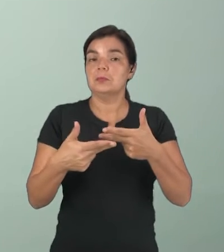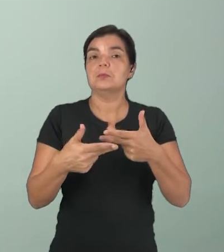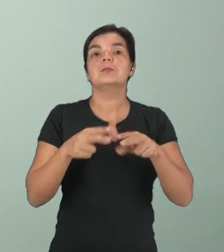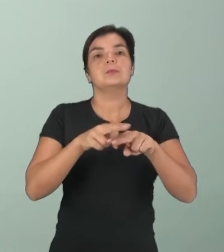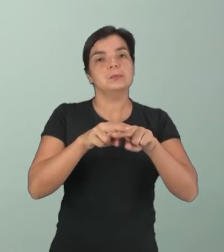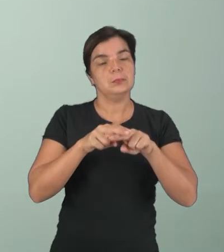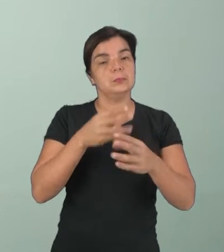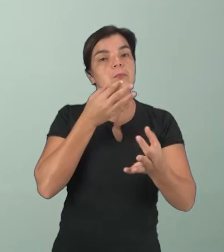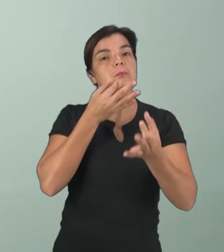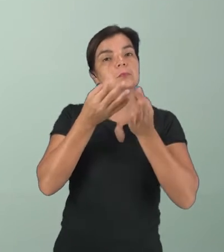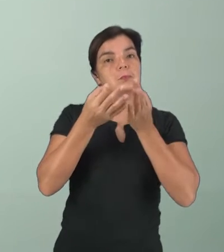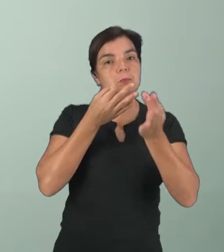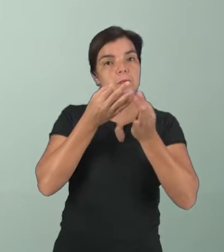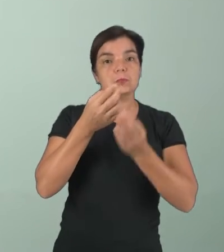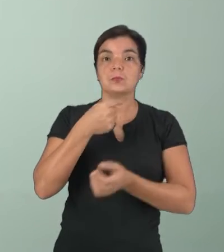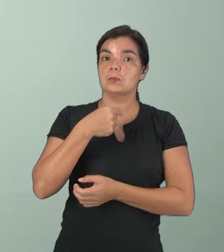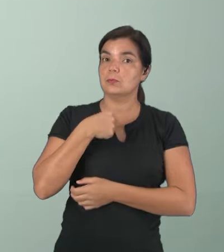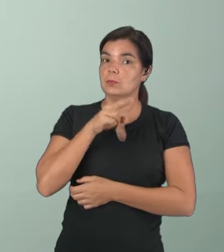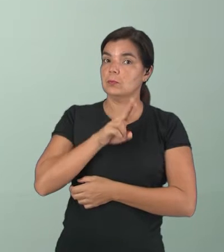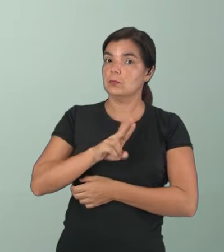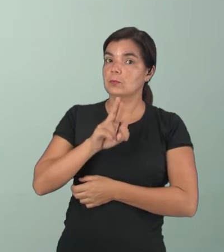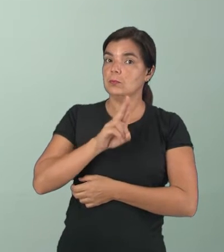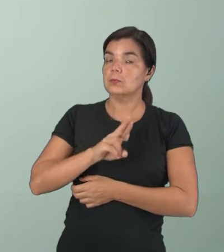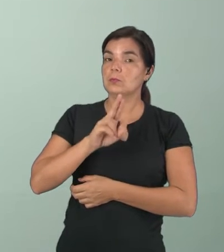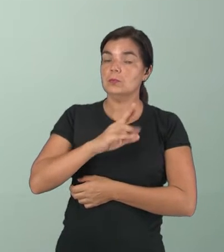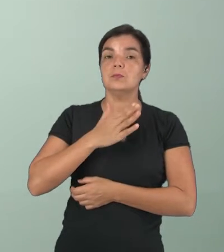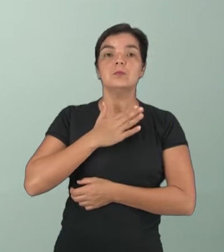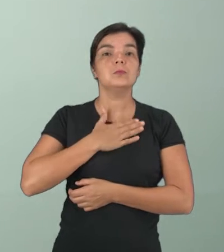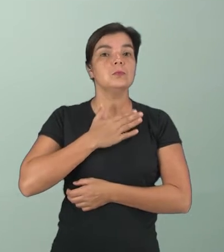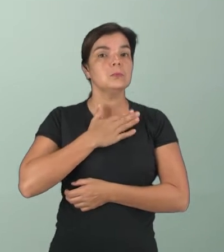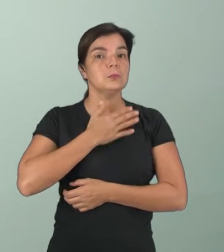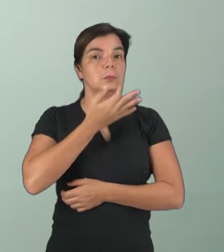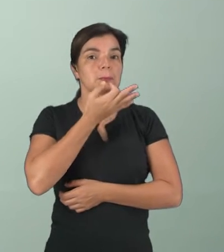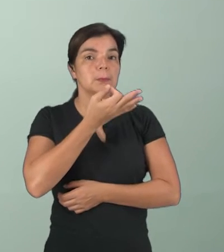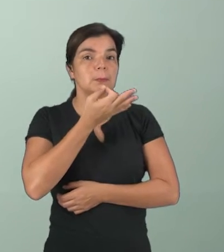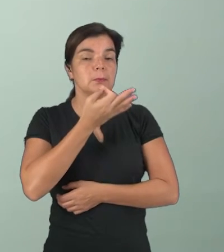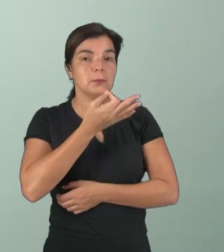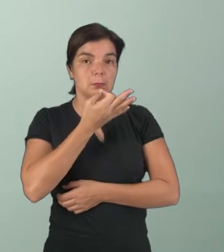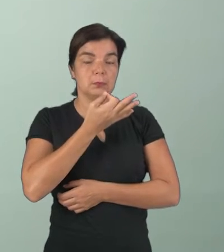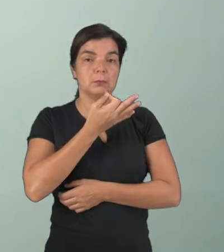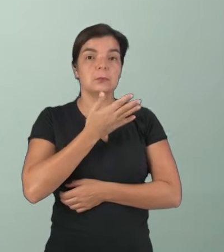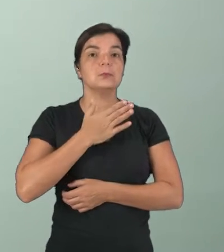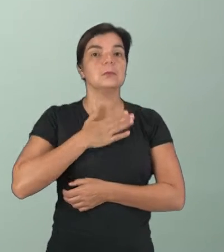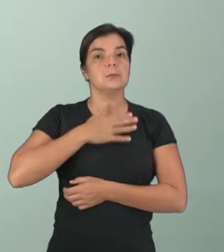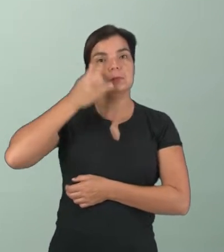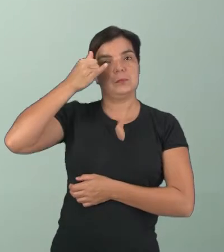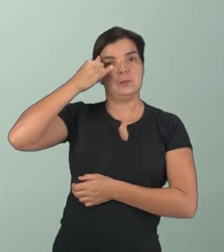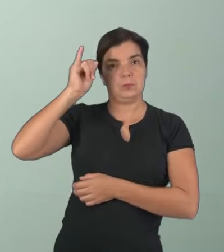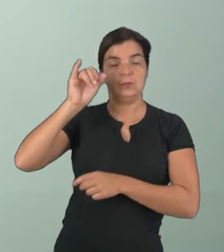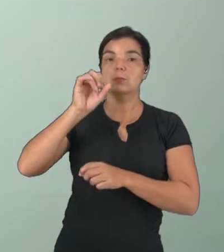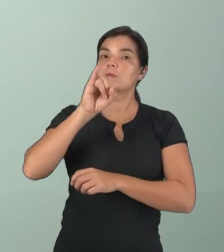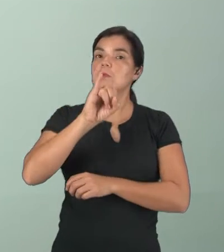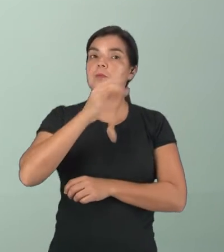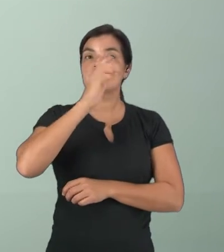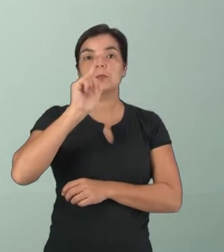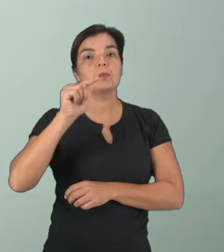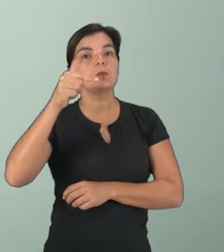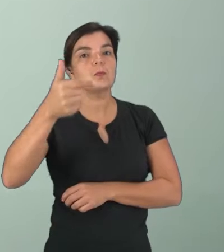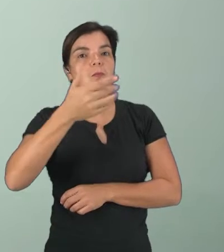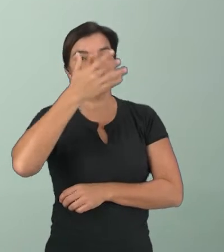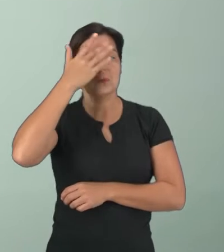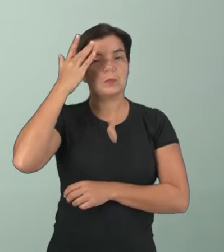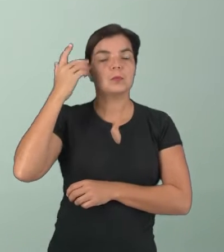argumento. A argumentação é eu vou utilizar os meus recursos para defender a minha ideia. E aí, se algum